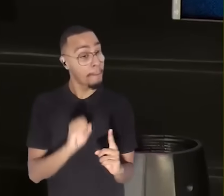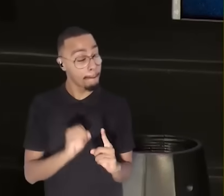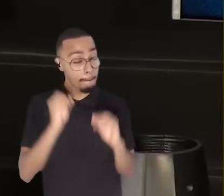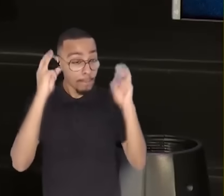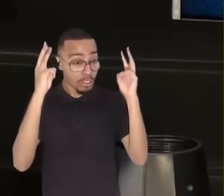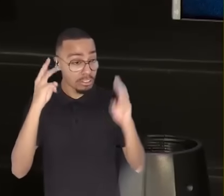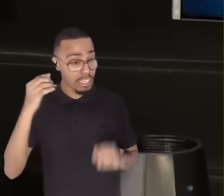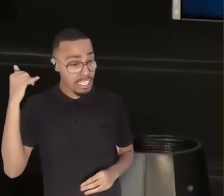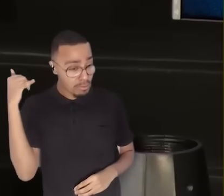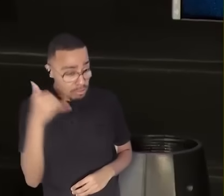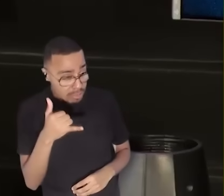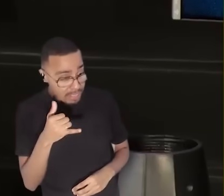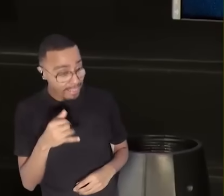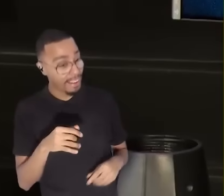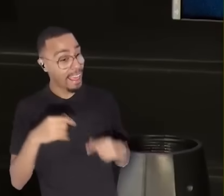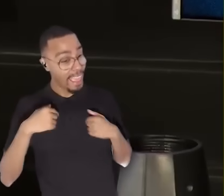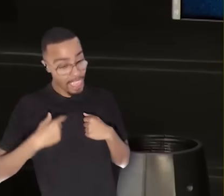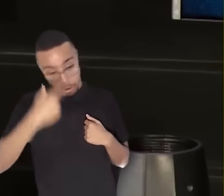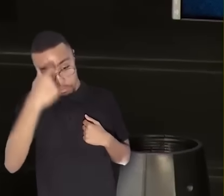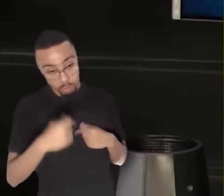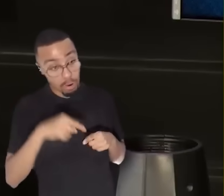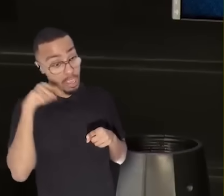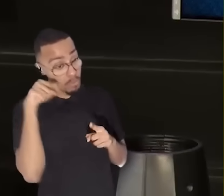ele, eu sou.